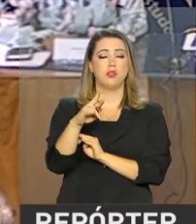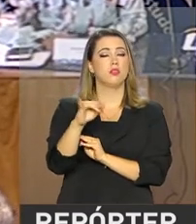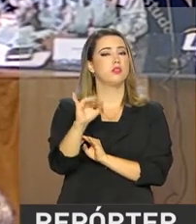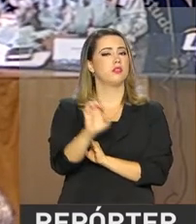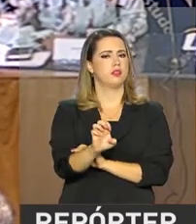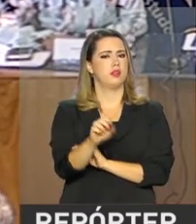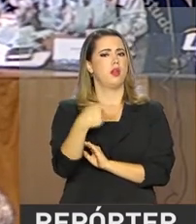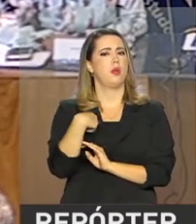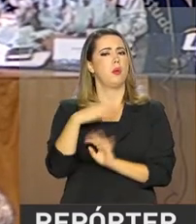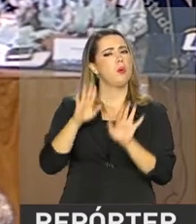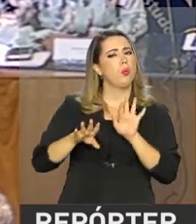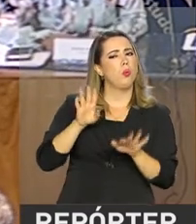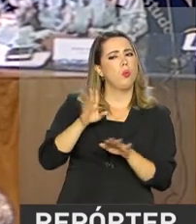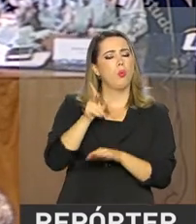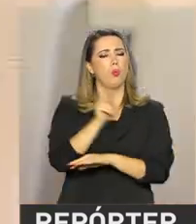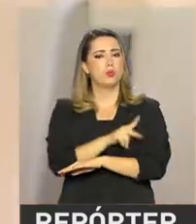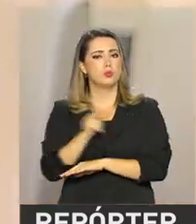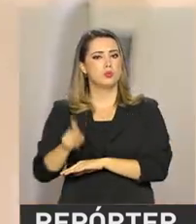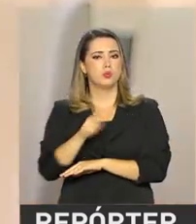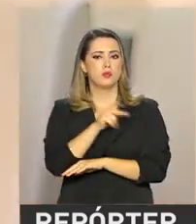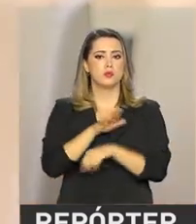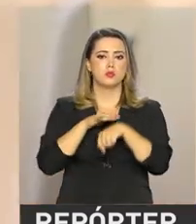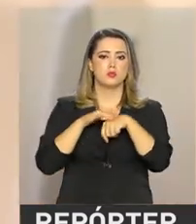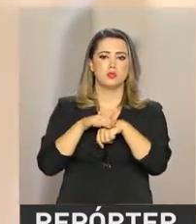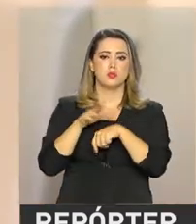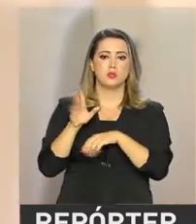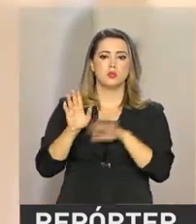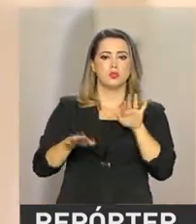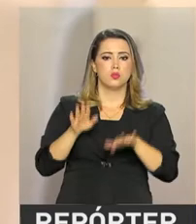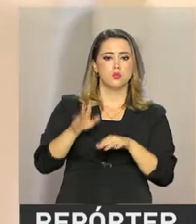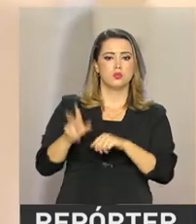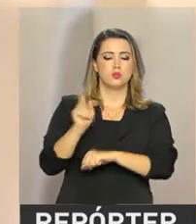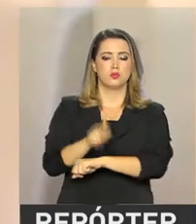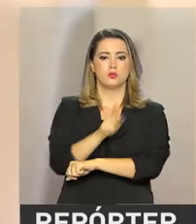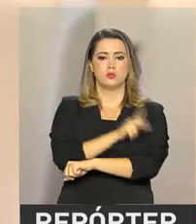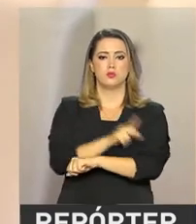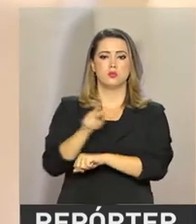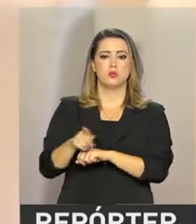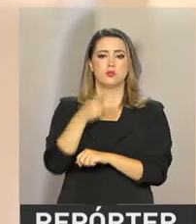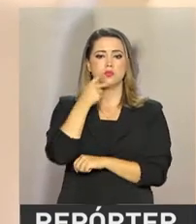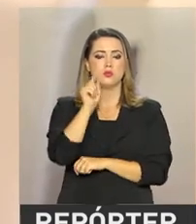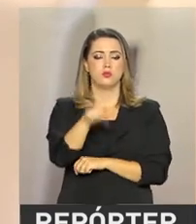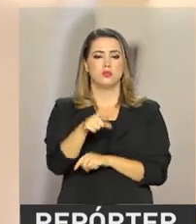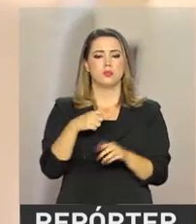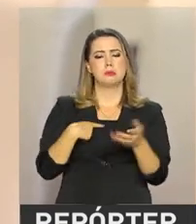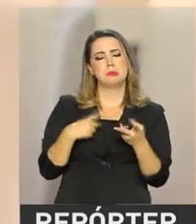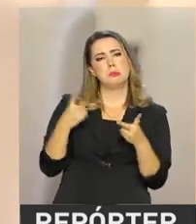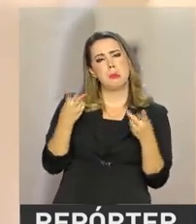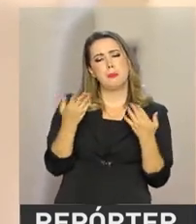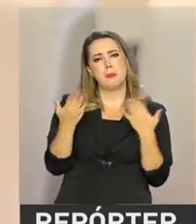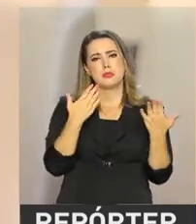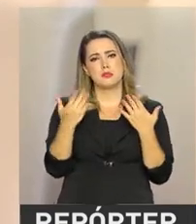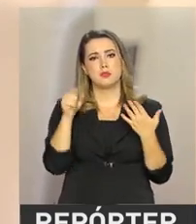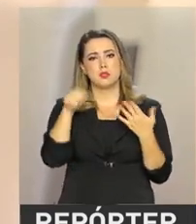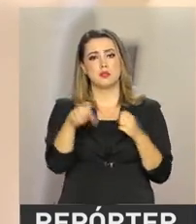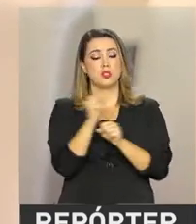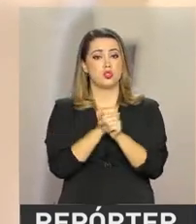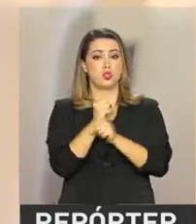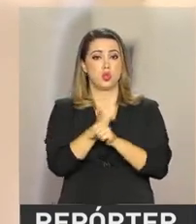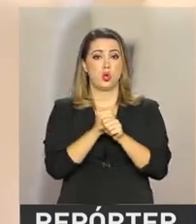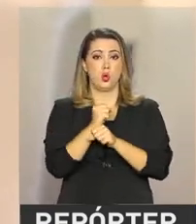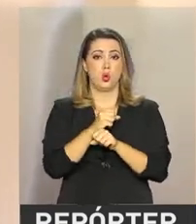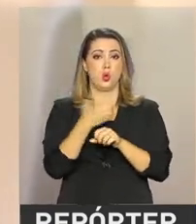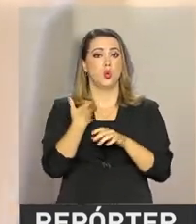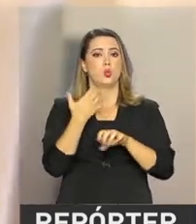professores com quem o jornal falou... Um pouquinho mais alto. Alguns professores com quem o jornal falou fizeram análise de que o conteúdo deste ano estava